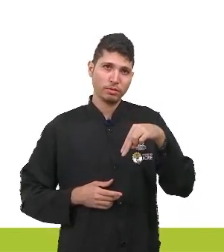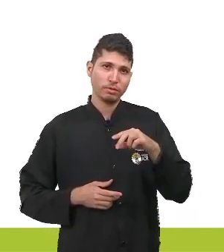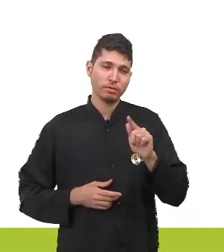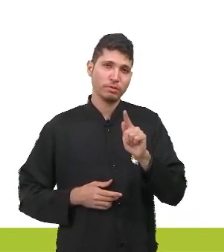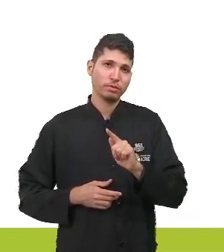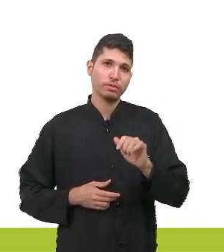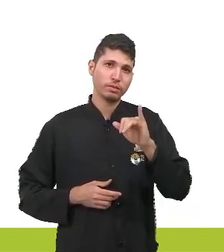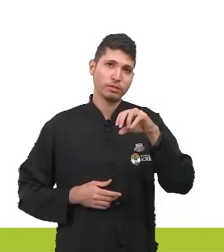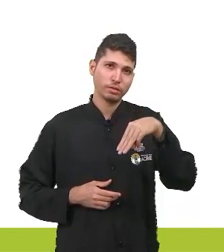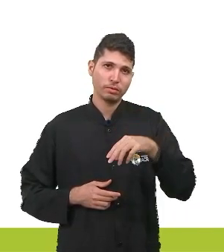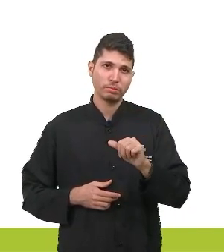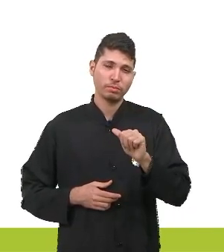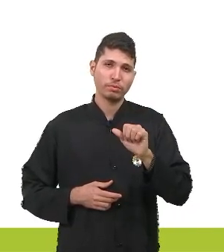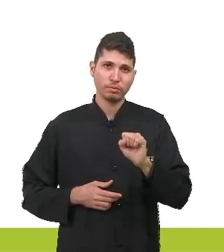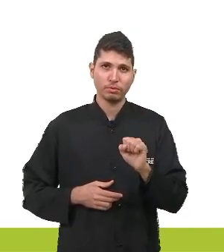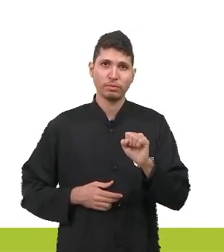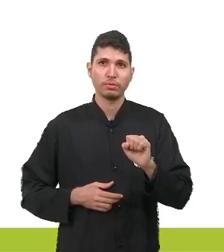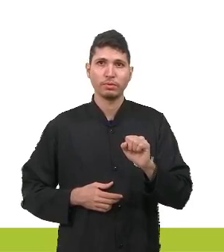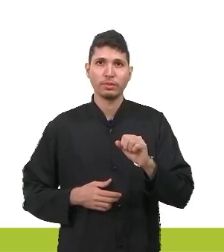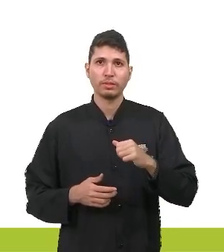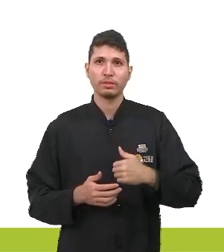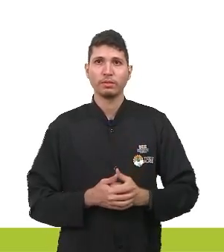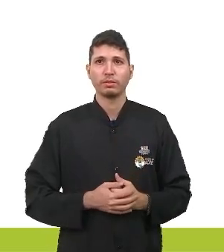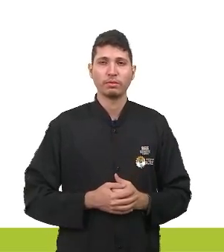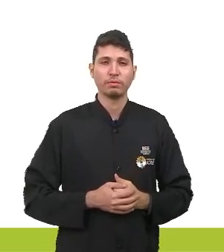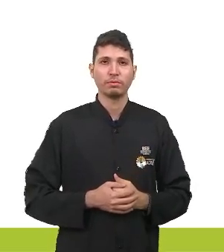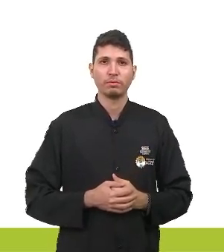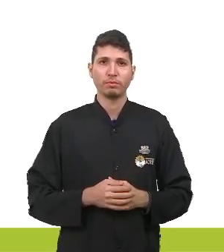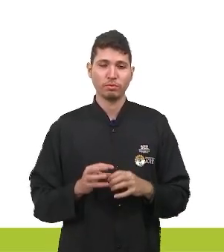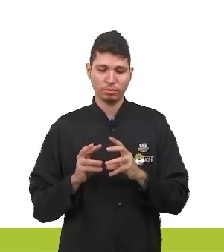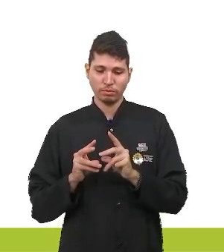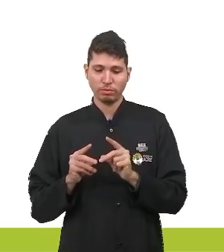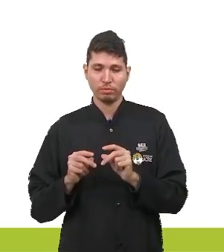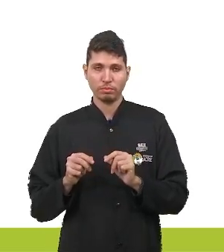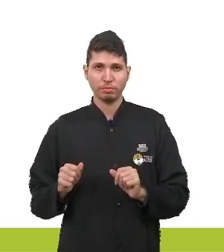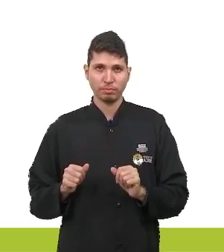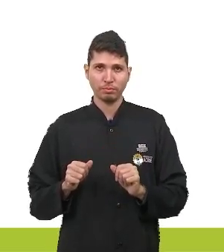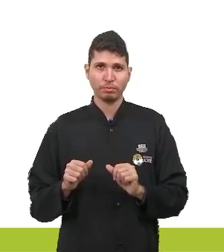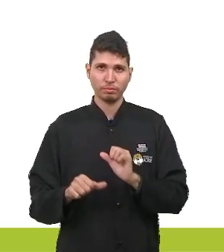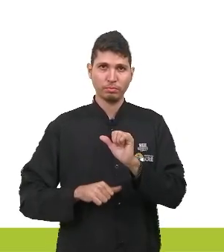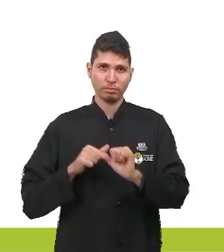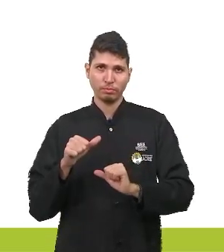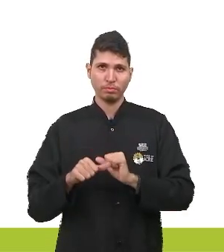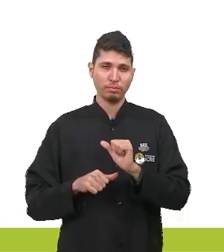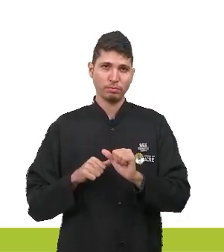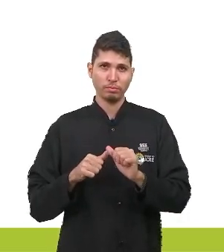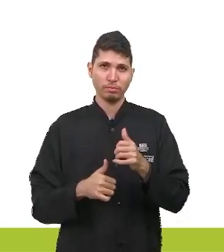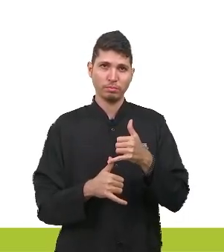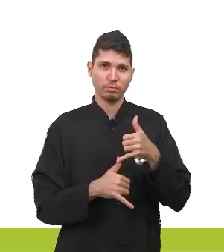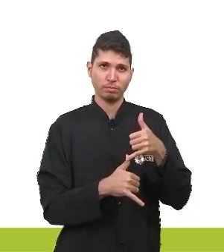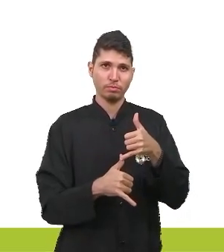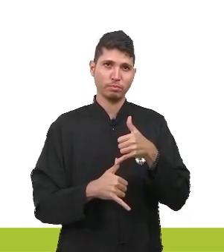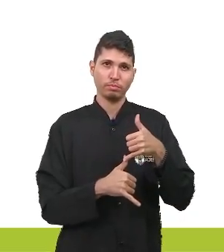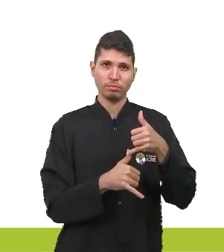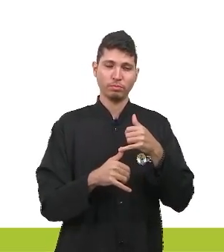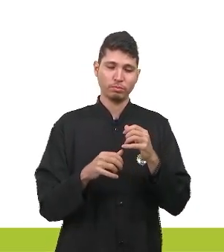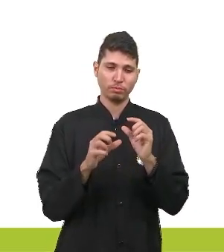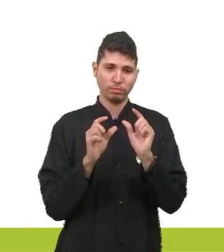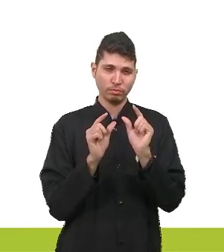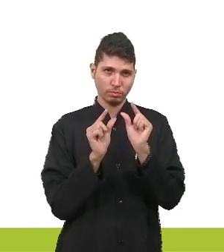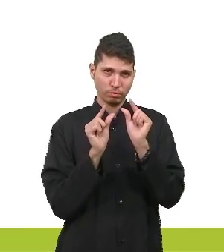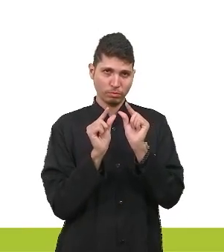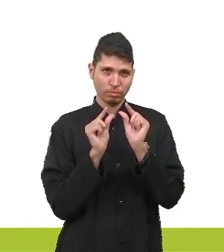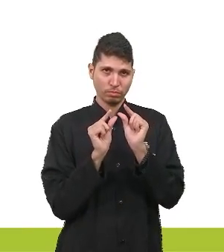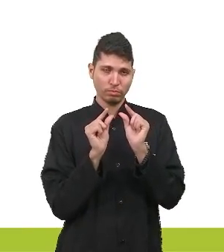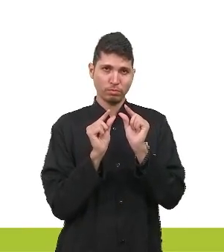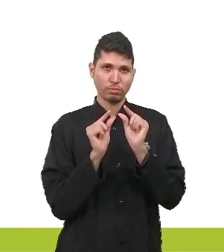a lipase, que vai digerir os lipídios, transformar os lipídios em partes menores para que